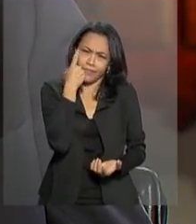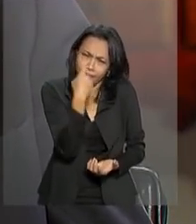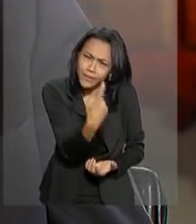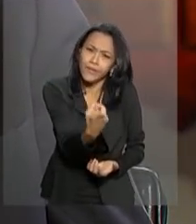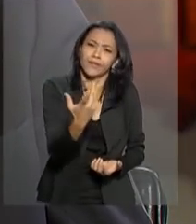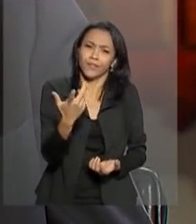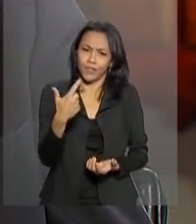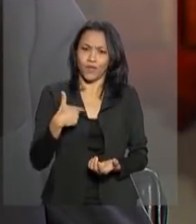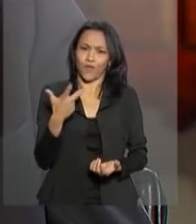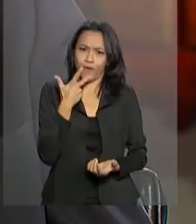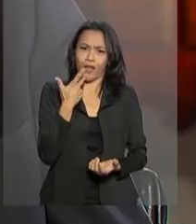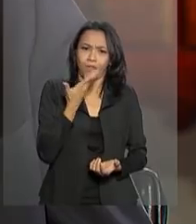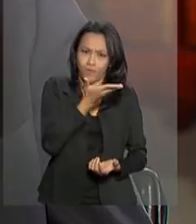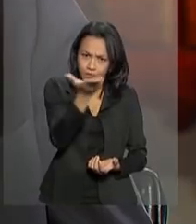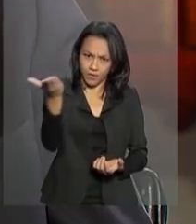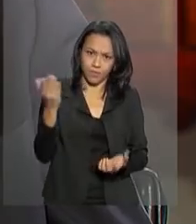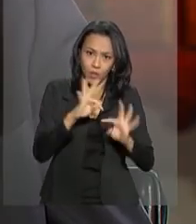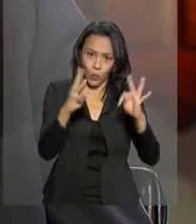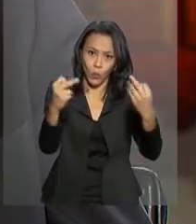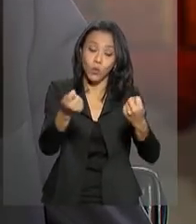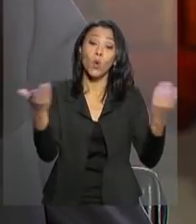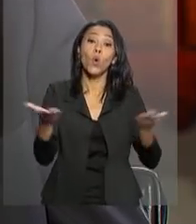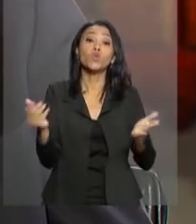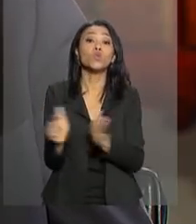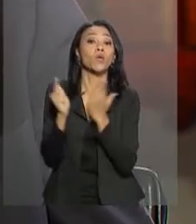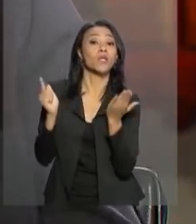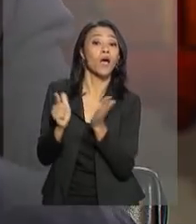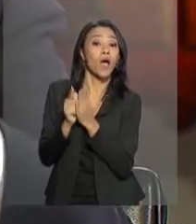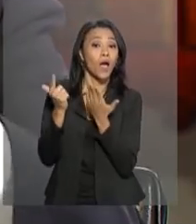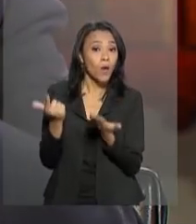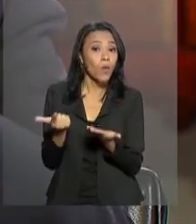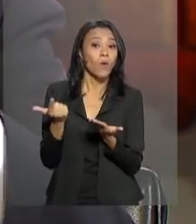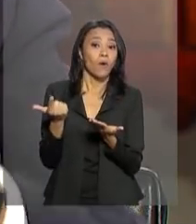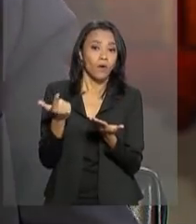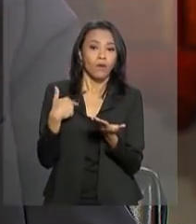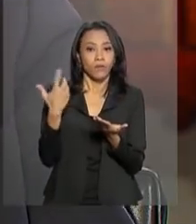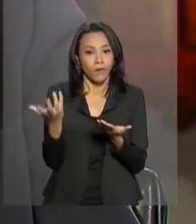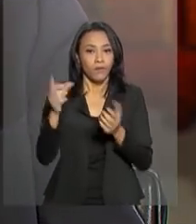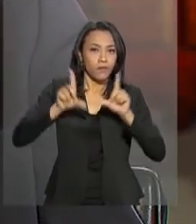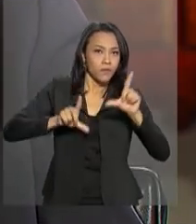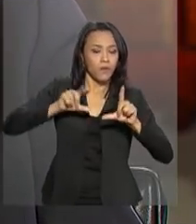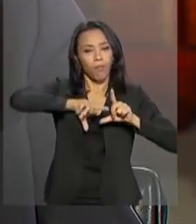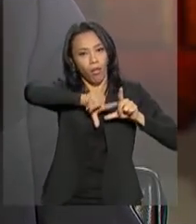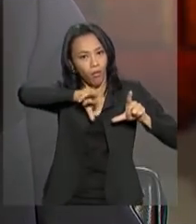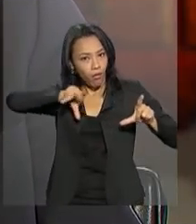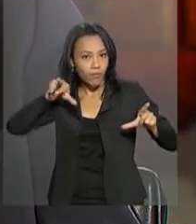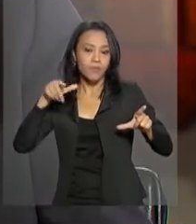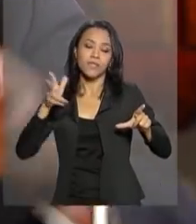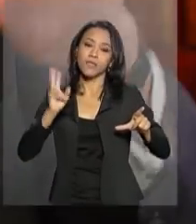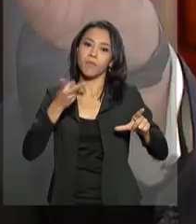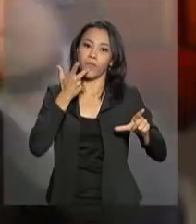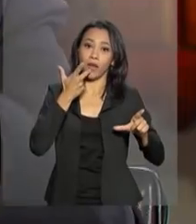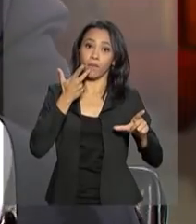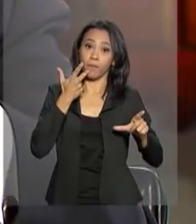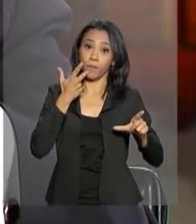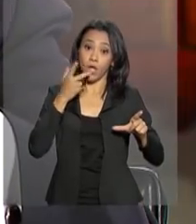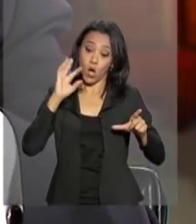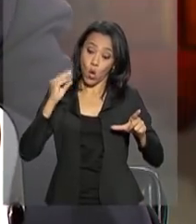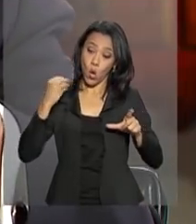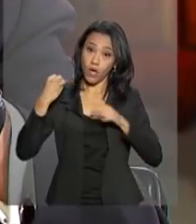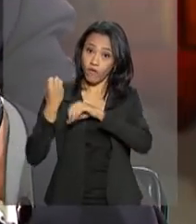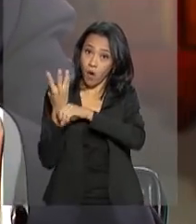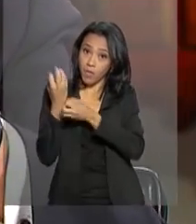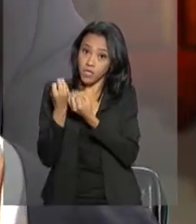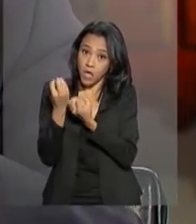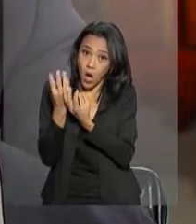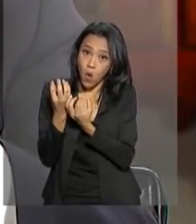todos, hoje em dia, os jornais, mas a imprensa em geral, sempre coloca assim, coloca uma notícia,